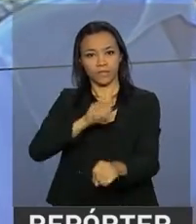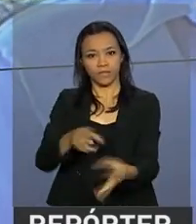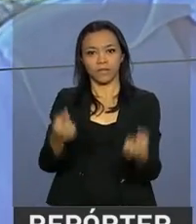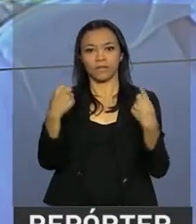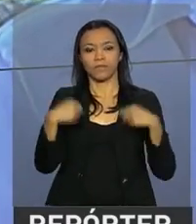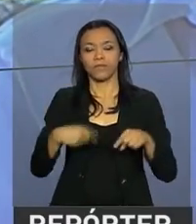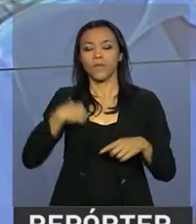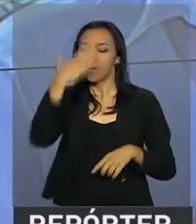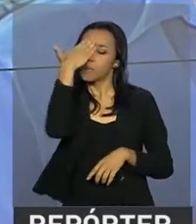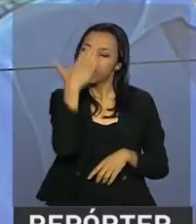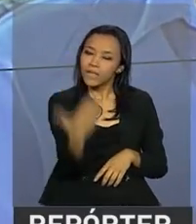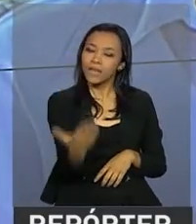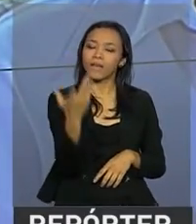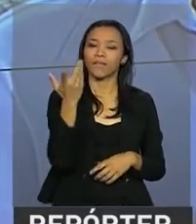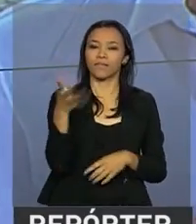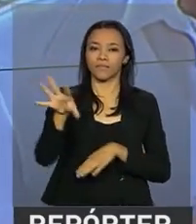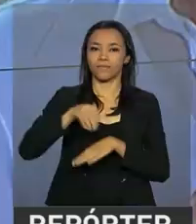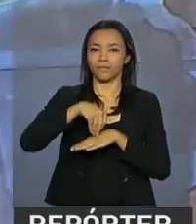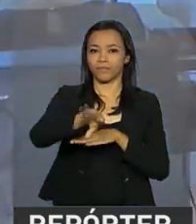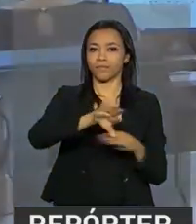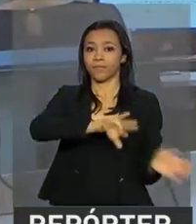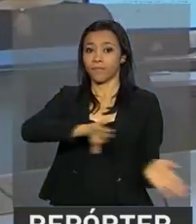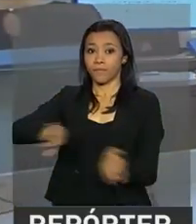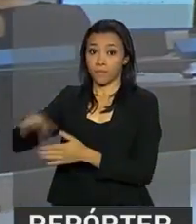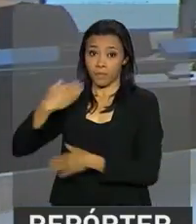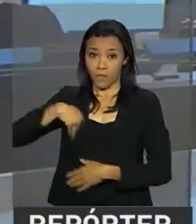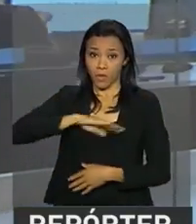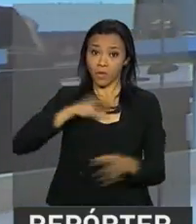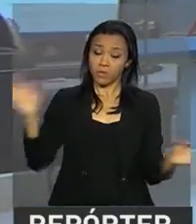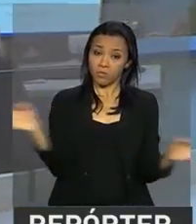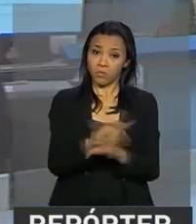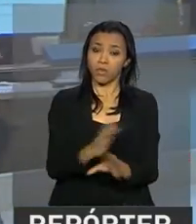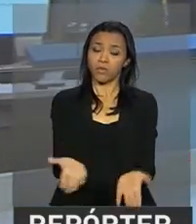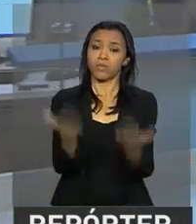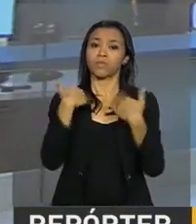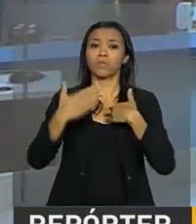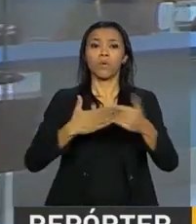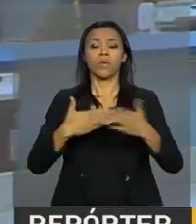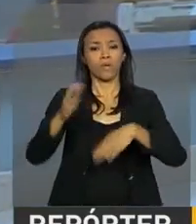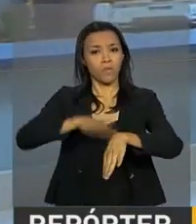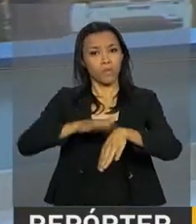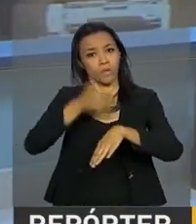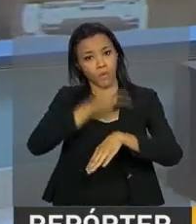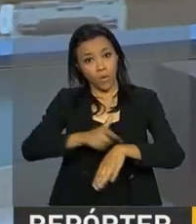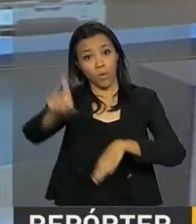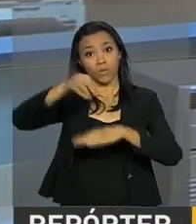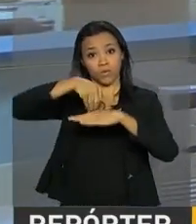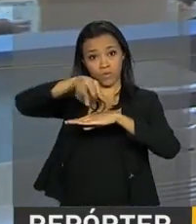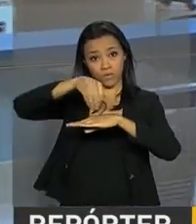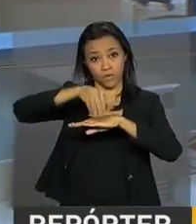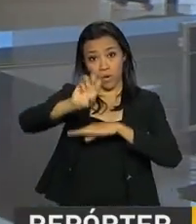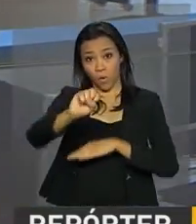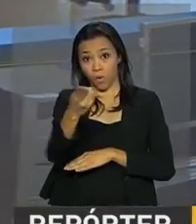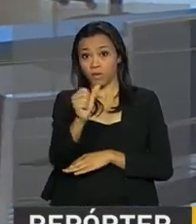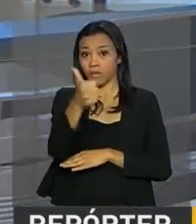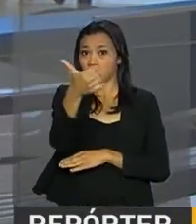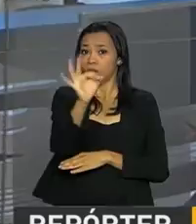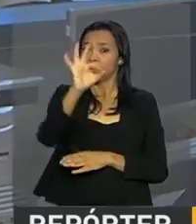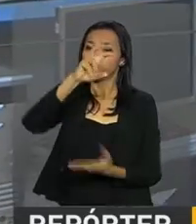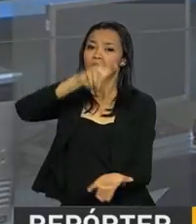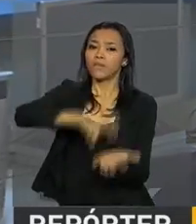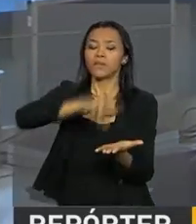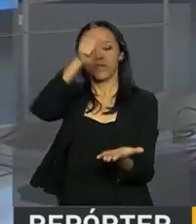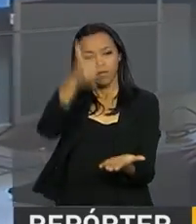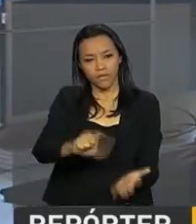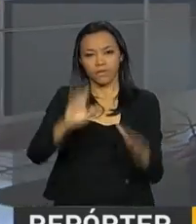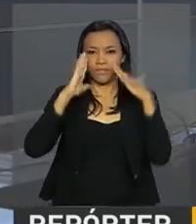suas informações ao vivo, Mara. E nós ficamos por aqui, voltamos a qualquer momento com outras informações ou às 10 da manhã na próxima